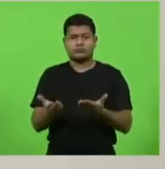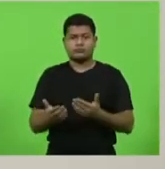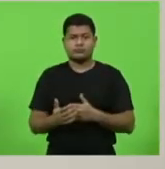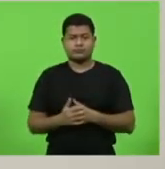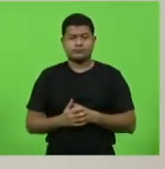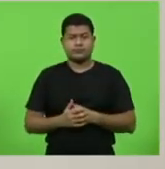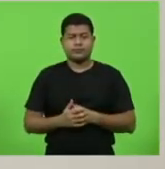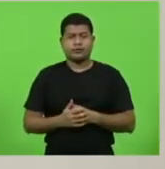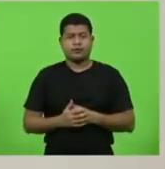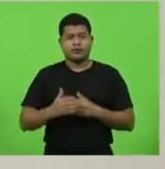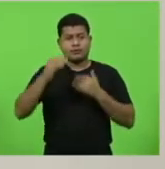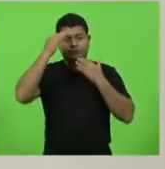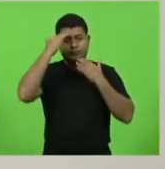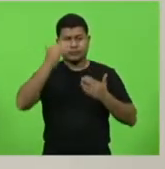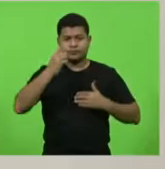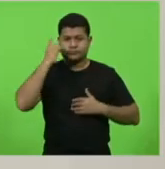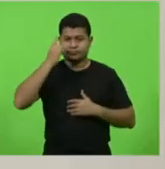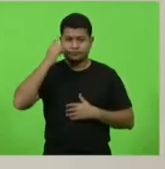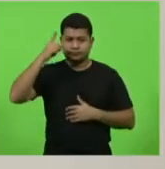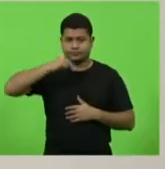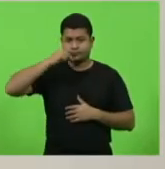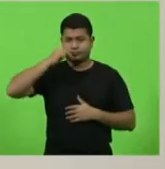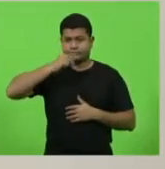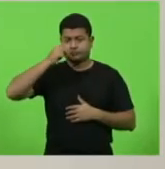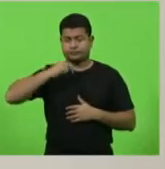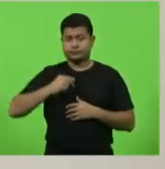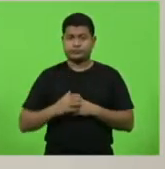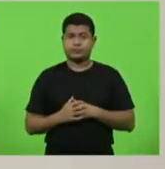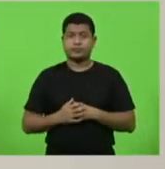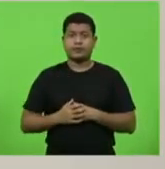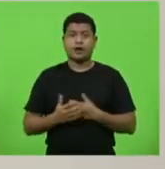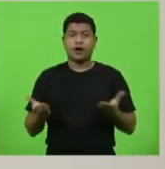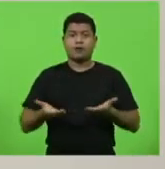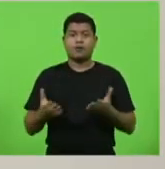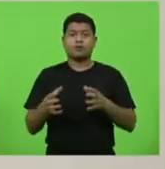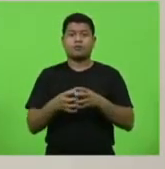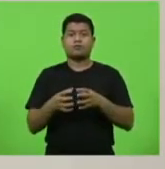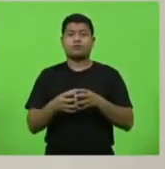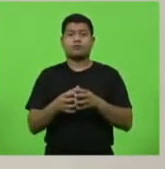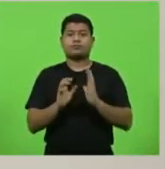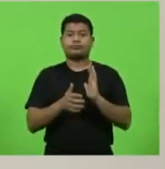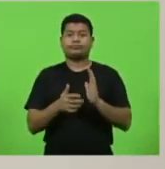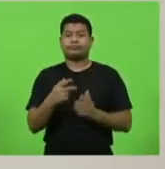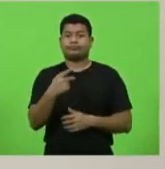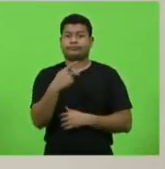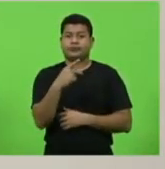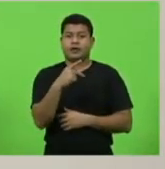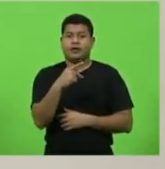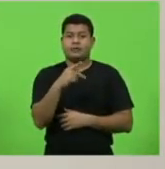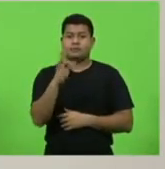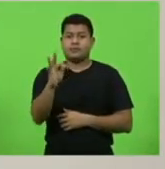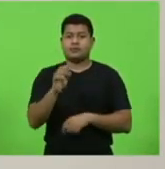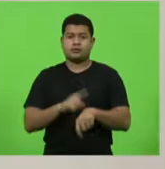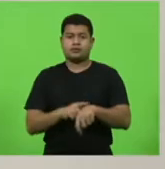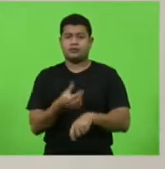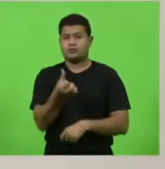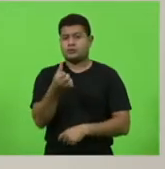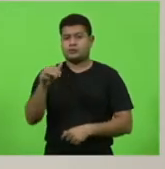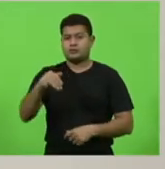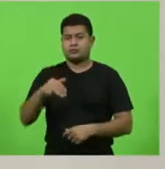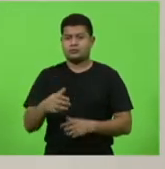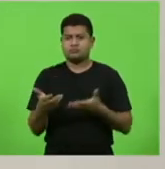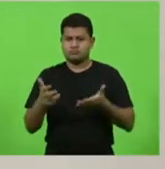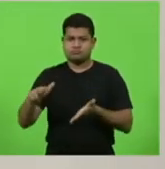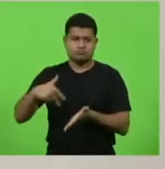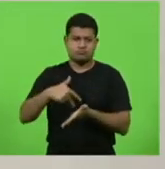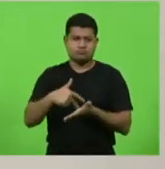Obrigado, deputado Kennedy Nunes. Bloco PT, Partido dos Trabalhadores, por 6 minutos. Alguém fará o